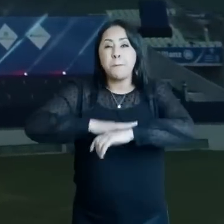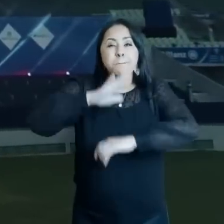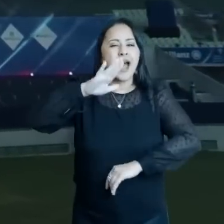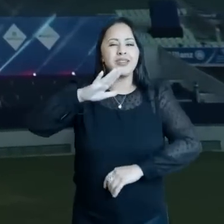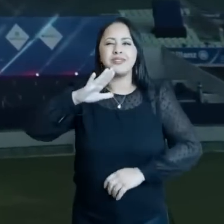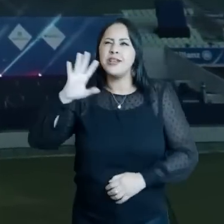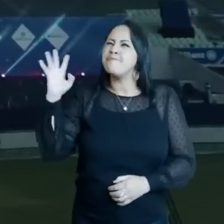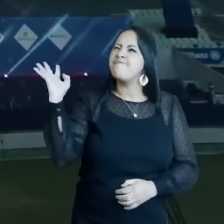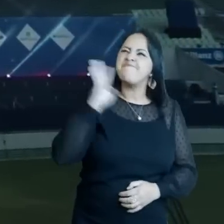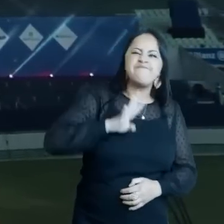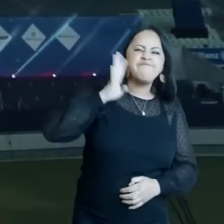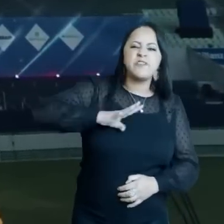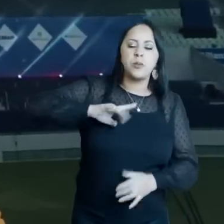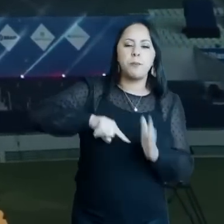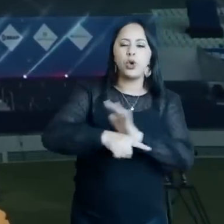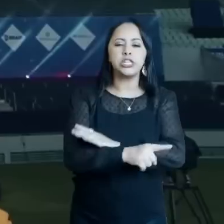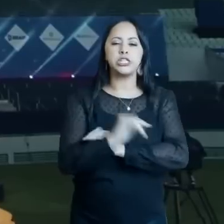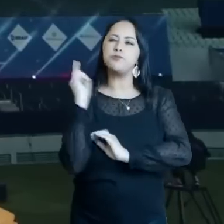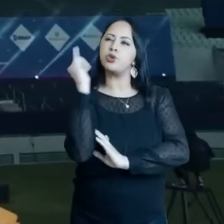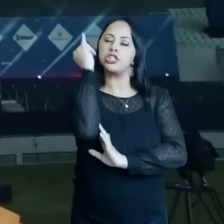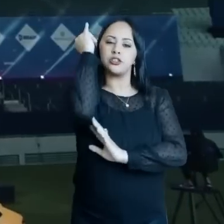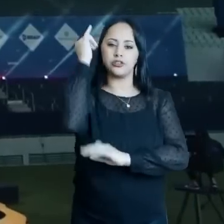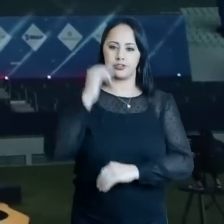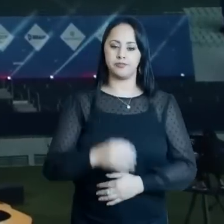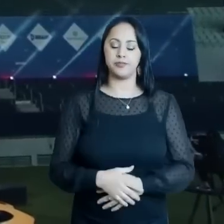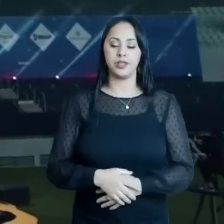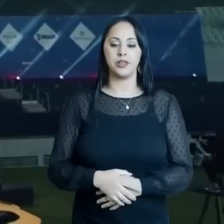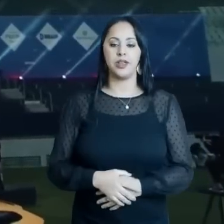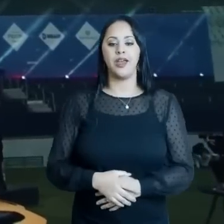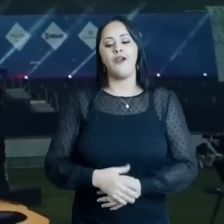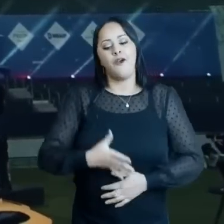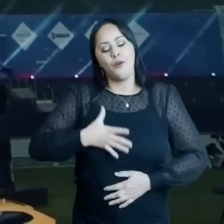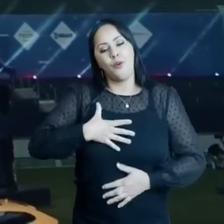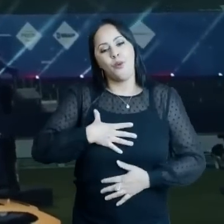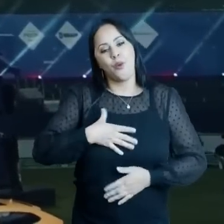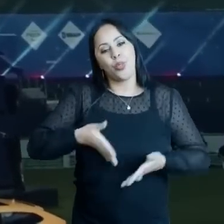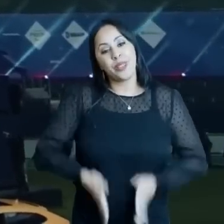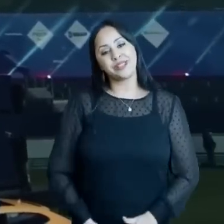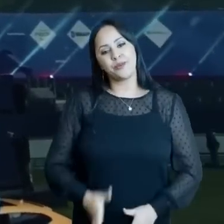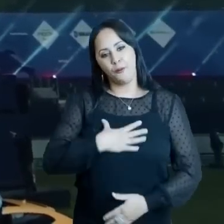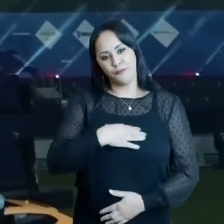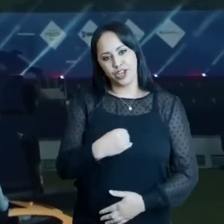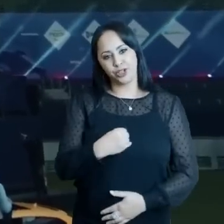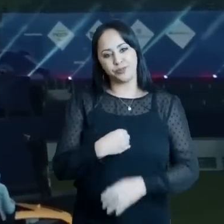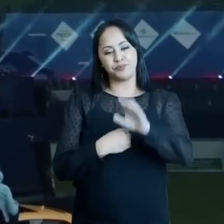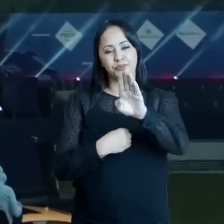sua vida? Nascimento do Brian. Quando eu peguei o Brian no colo.